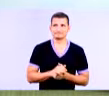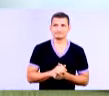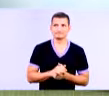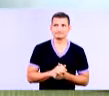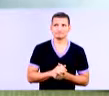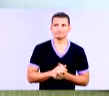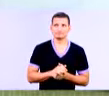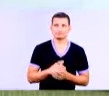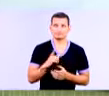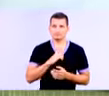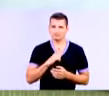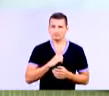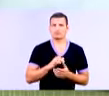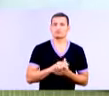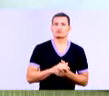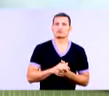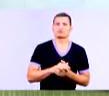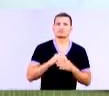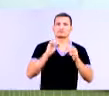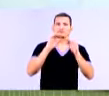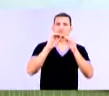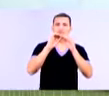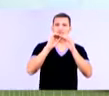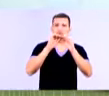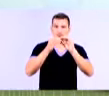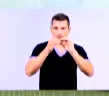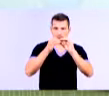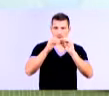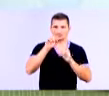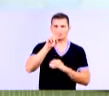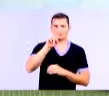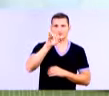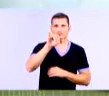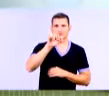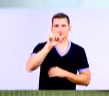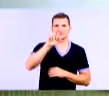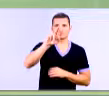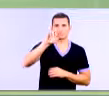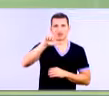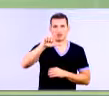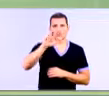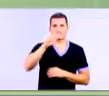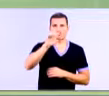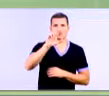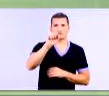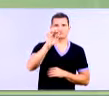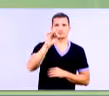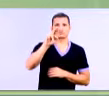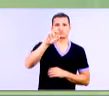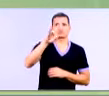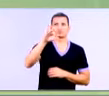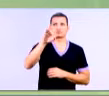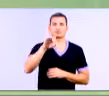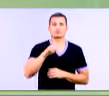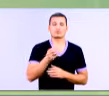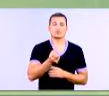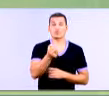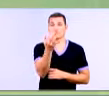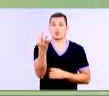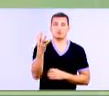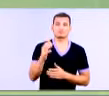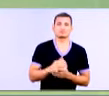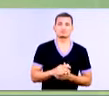nós teríamos Visual Studio, nós teríamos C# Developer e assim por diante. Então, olha aqui a quantidade de compiladores que nós